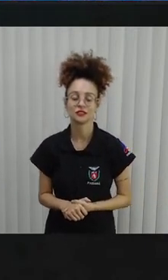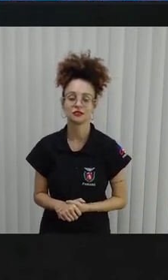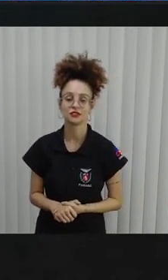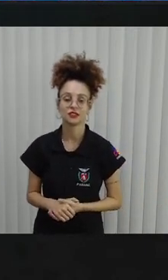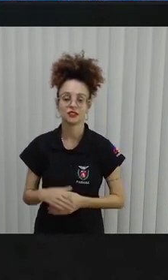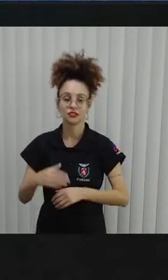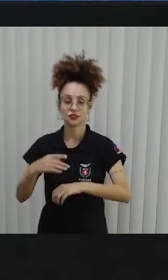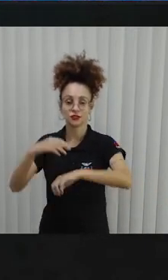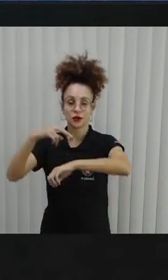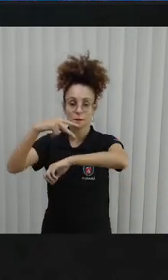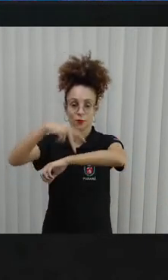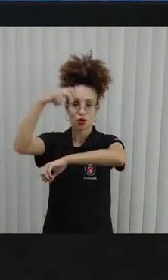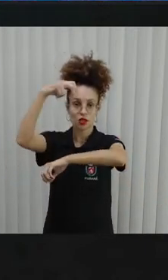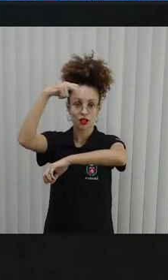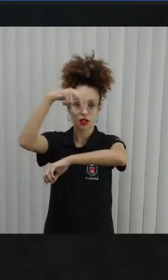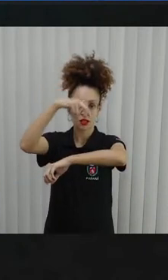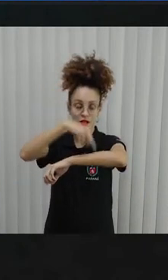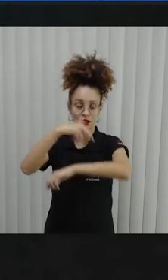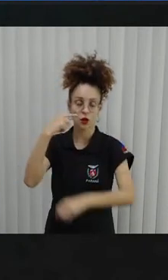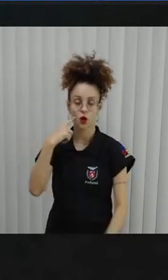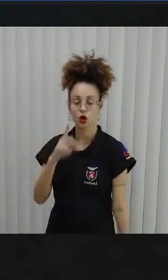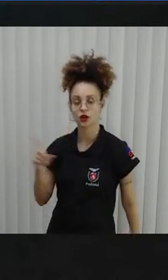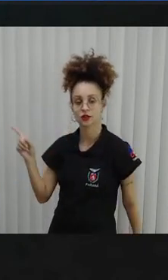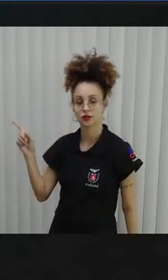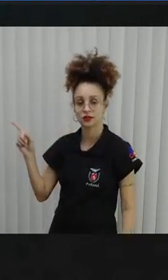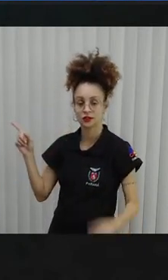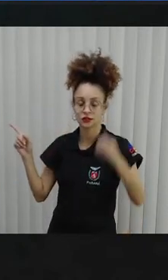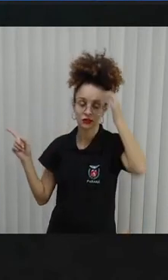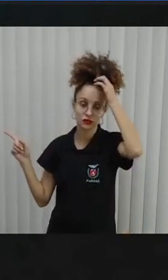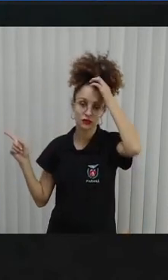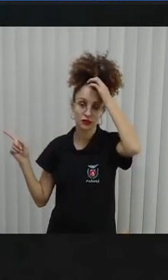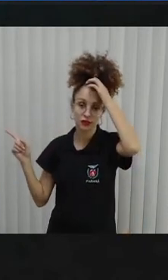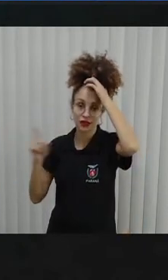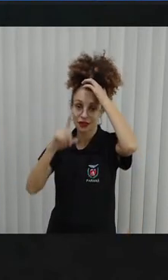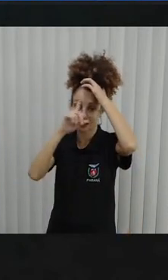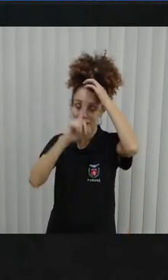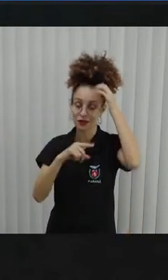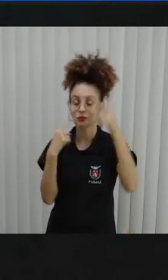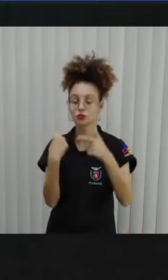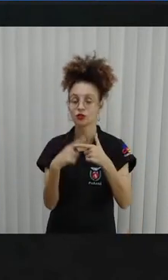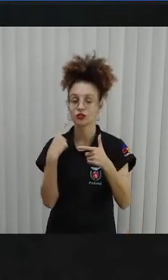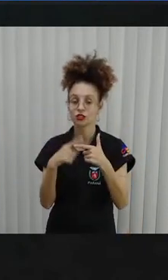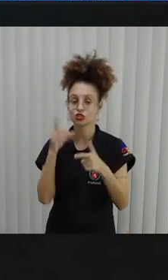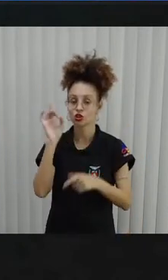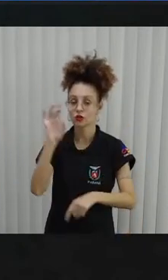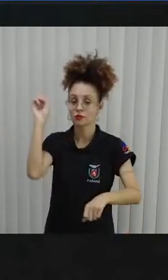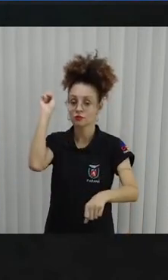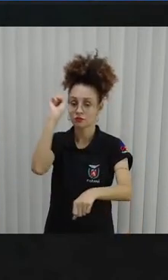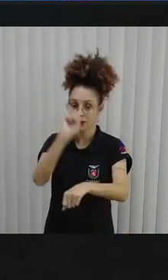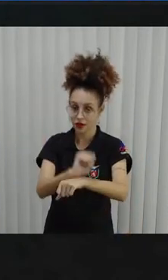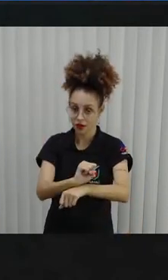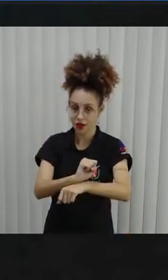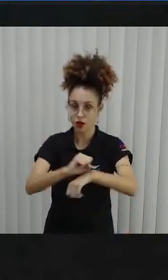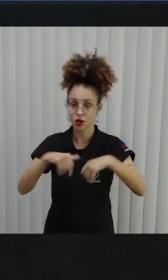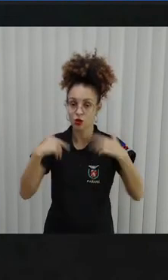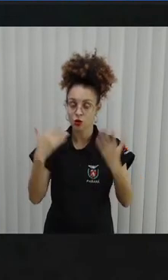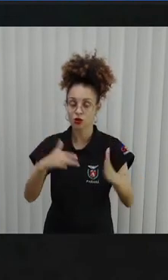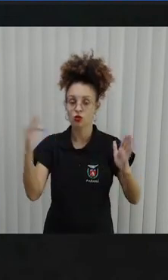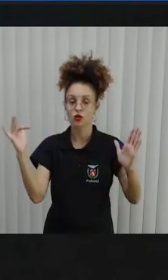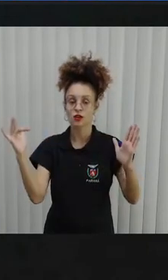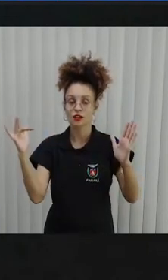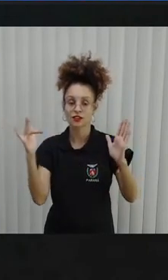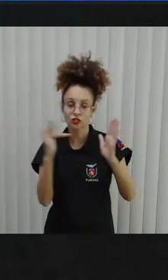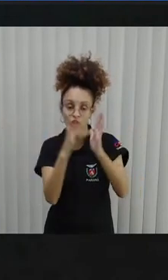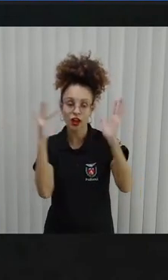pular. Não fala. Repara que esse script, ele tá amarelo. Por quê? Ele só vai parar de executar quando ele tocar.